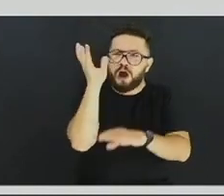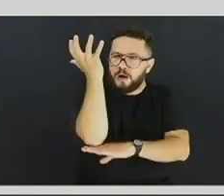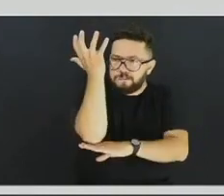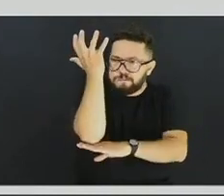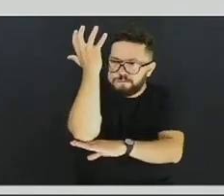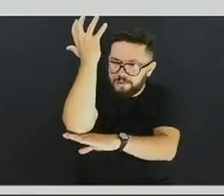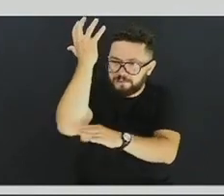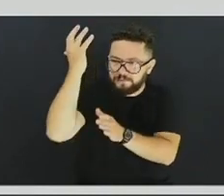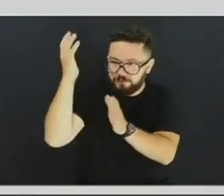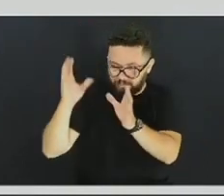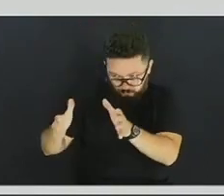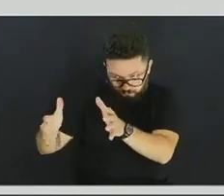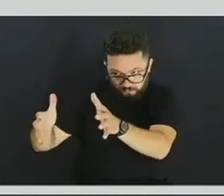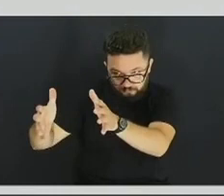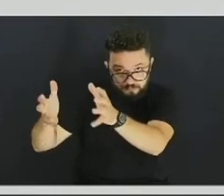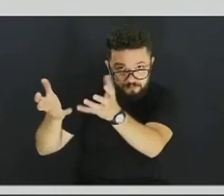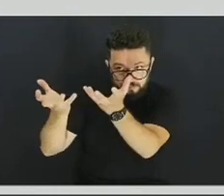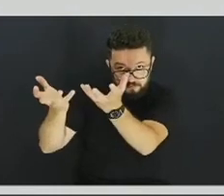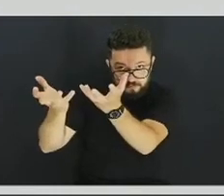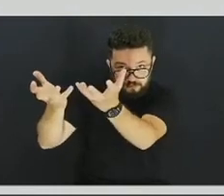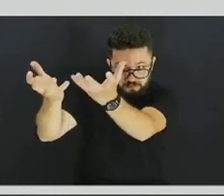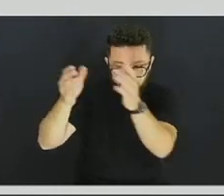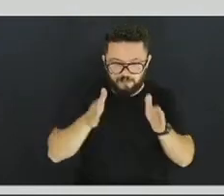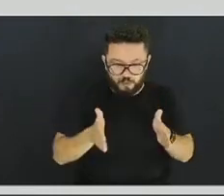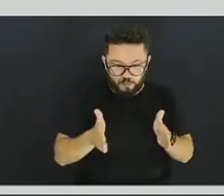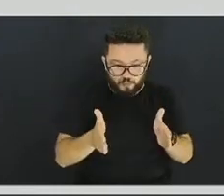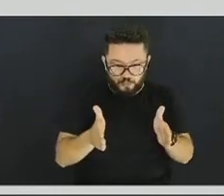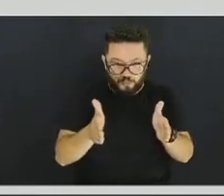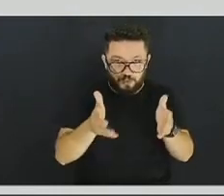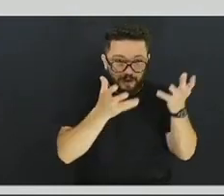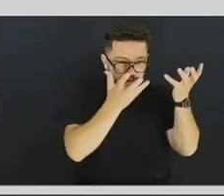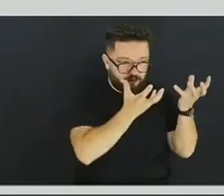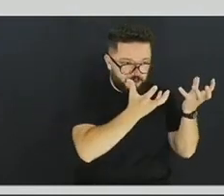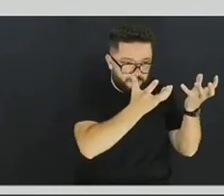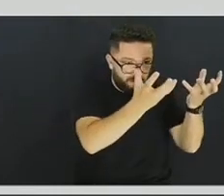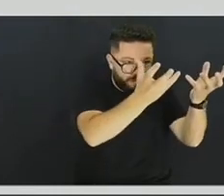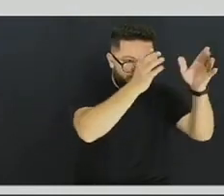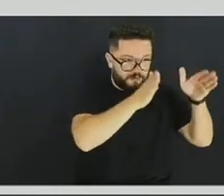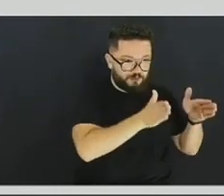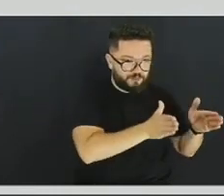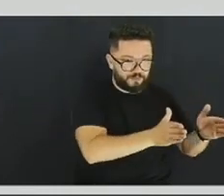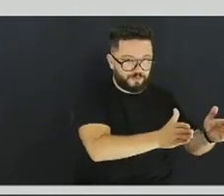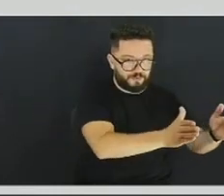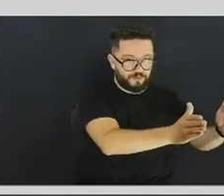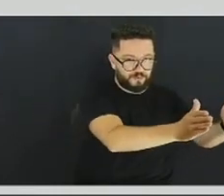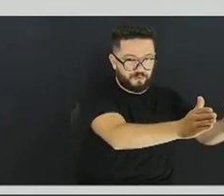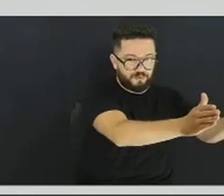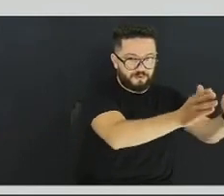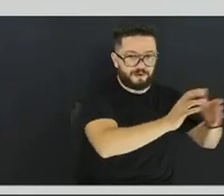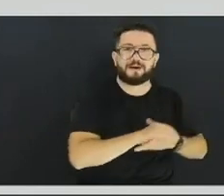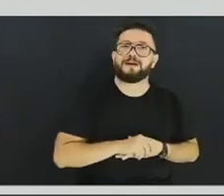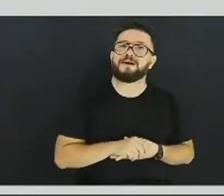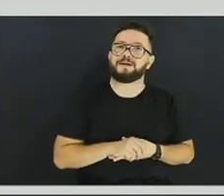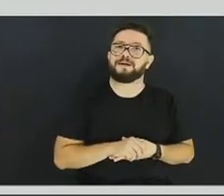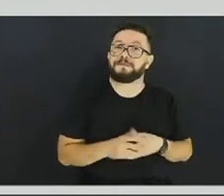25 anos depois, ver a grossura do pinheiro que nasceu no meio. Então, está aí uma alternativa que não precisa mais nem